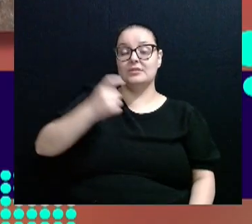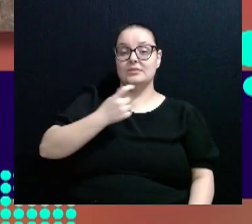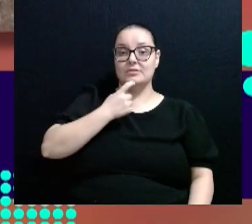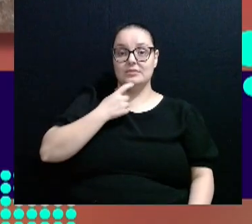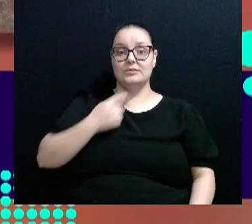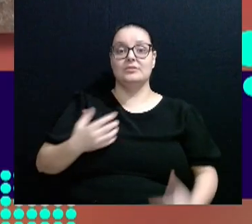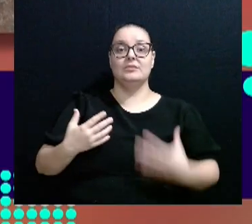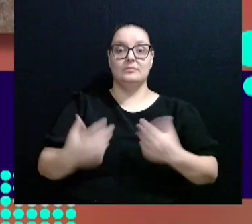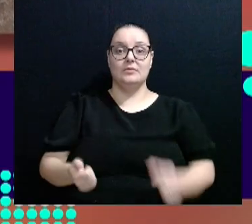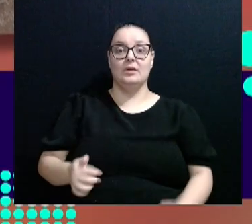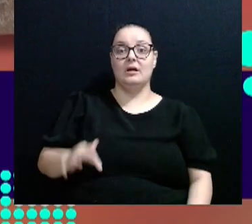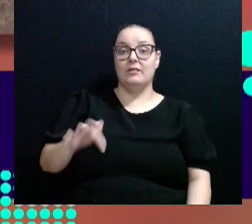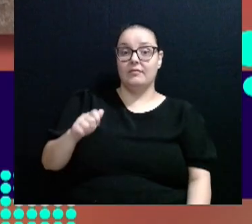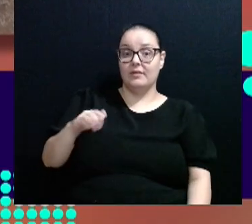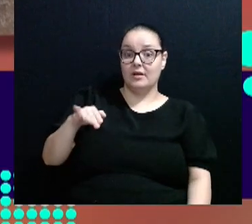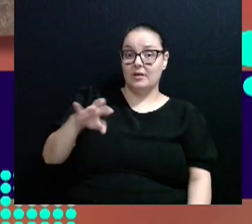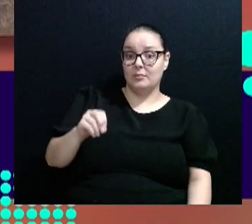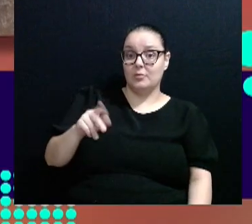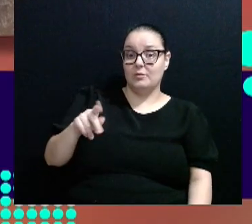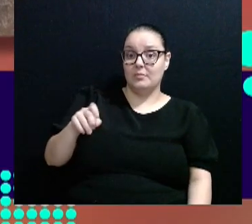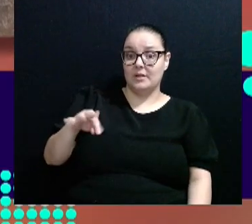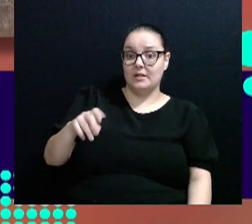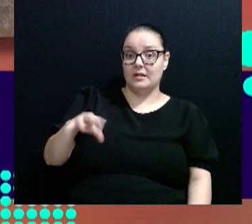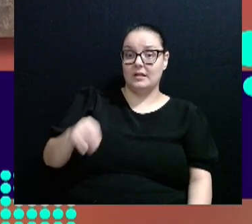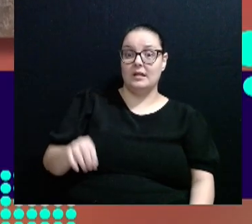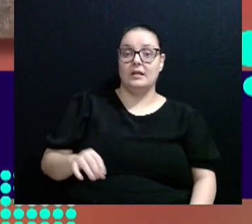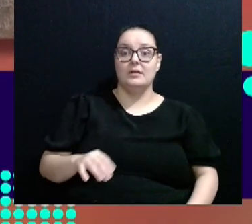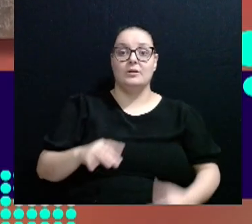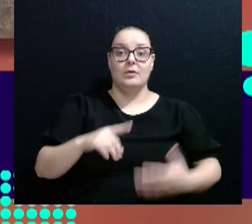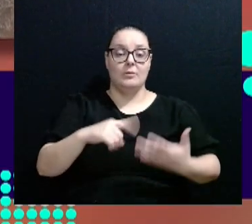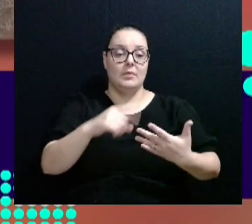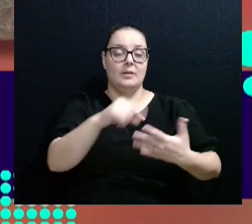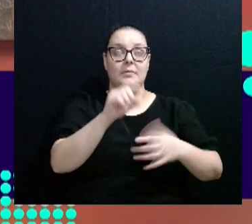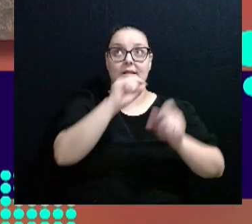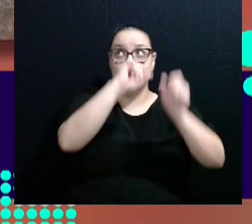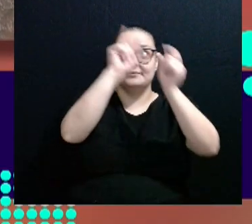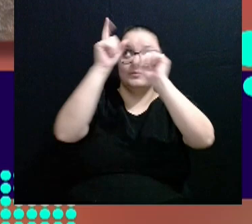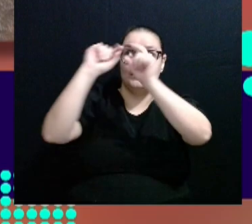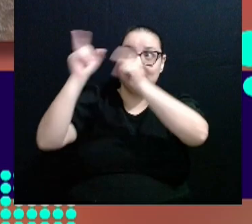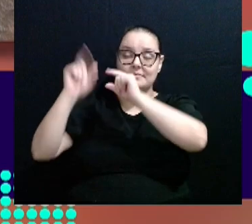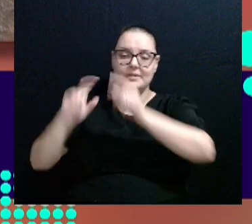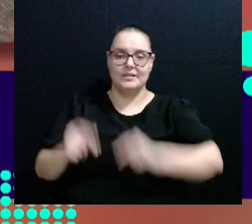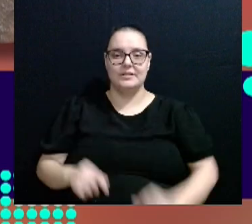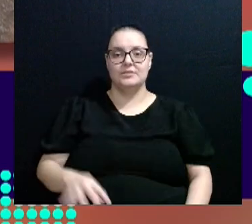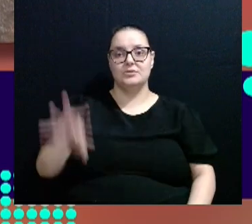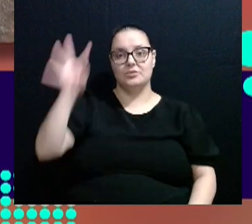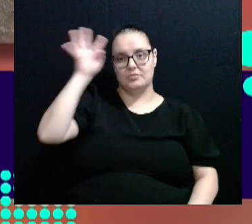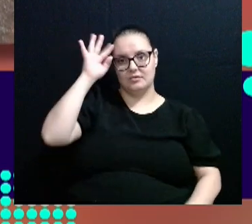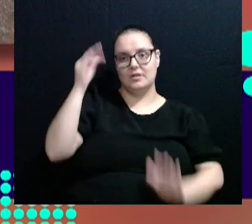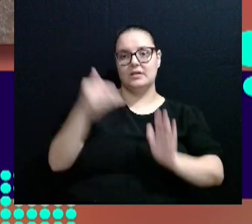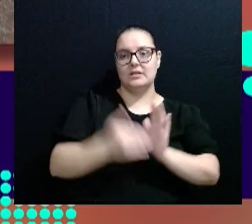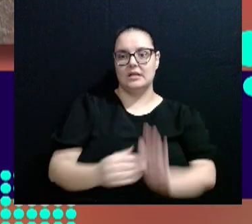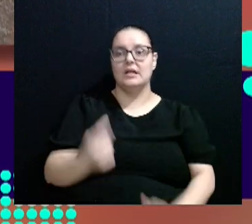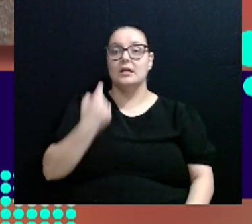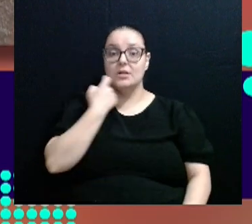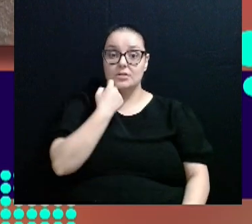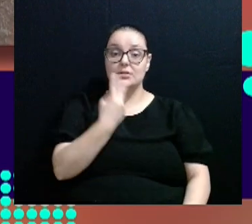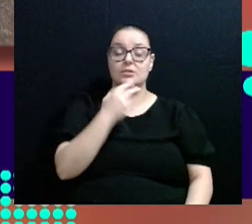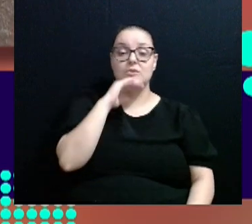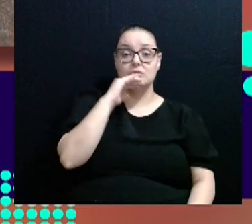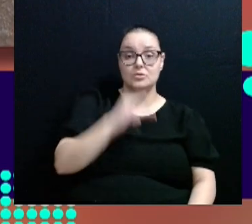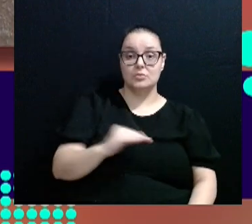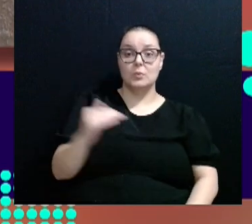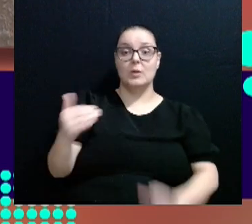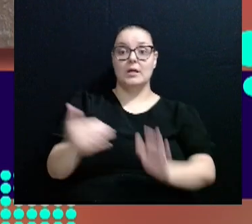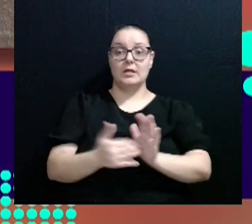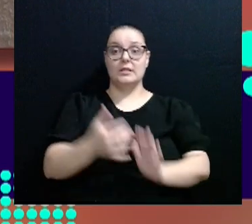Penteado, Pétalas e Estrelas. Ela acontece de quarta a sexta-feira, das 2 horas da tarde às 6 horas e